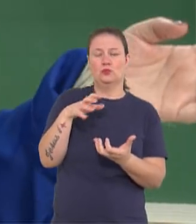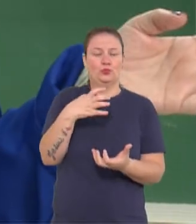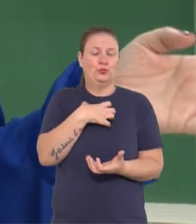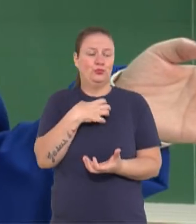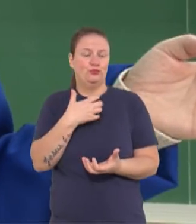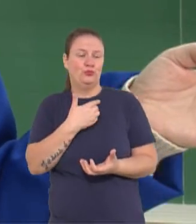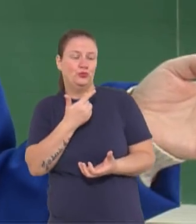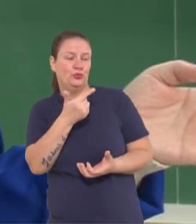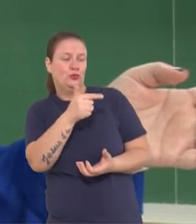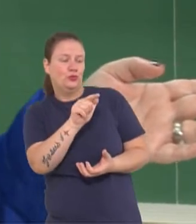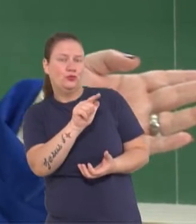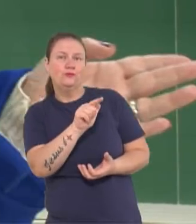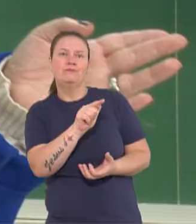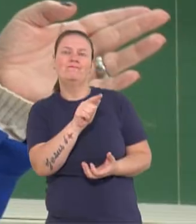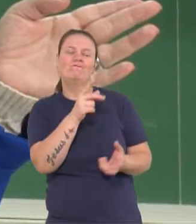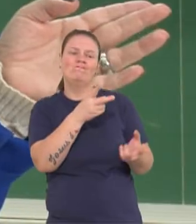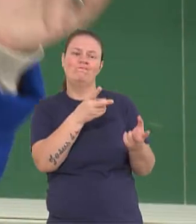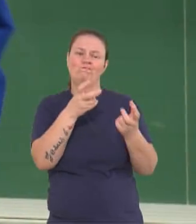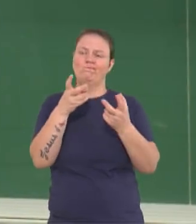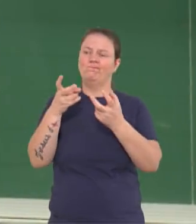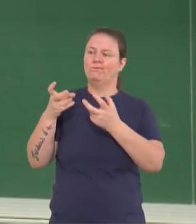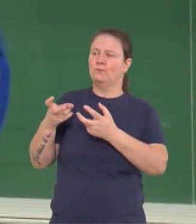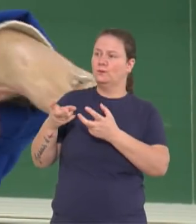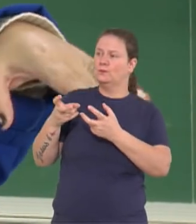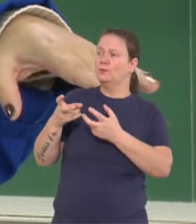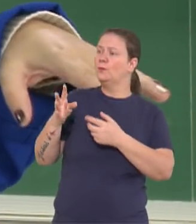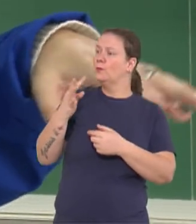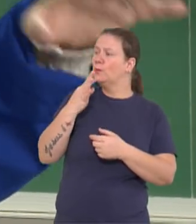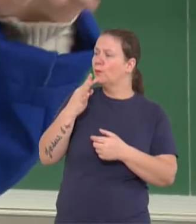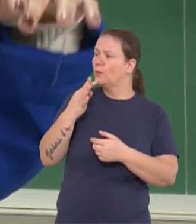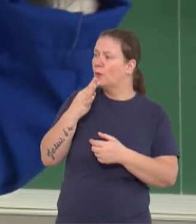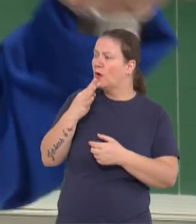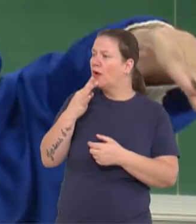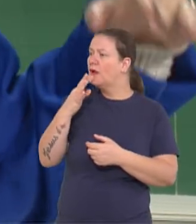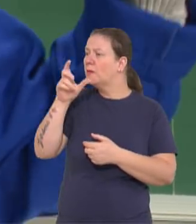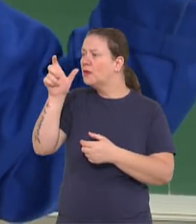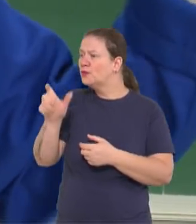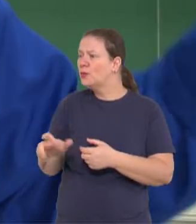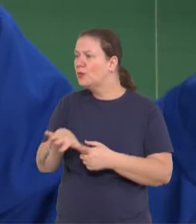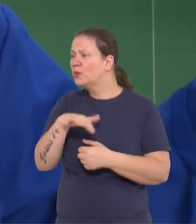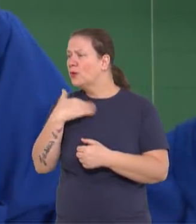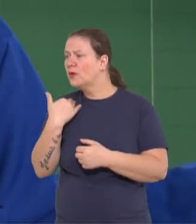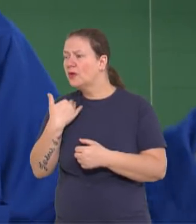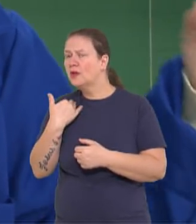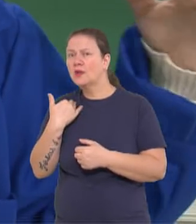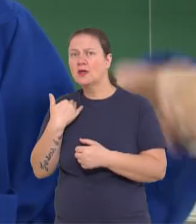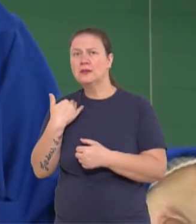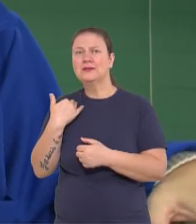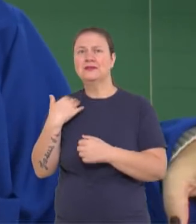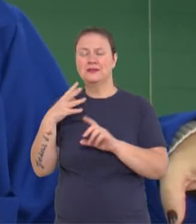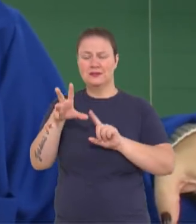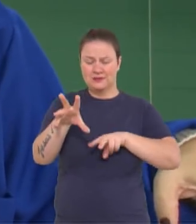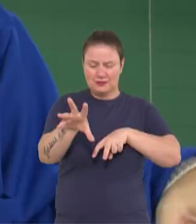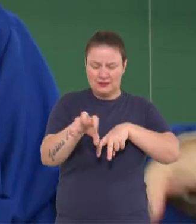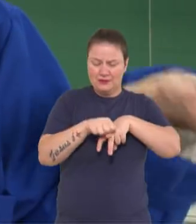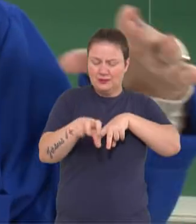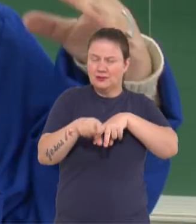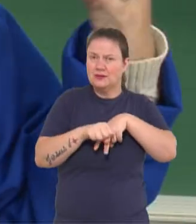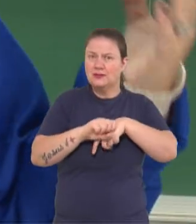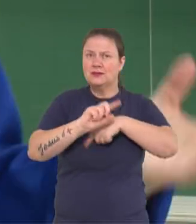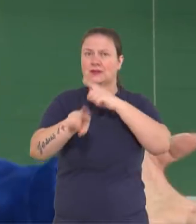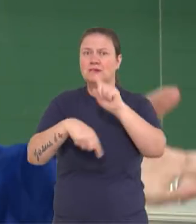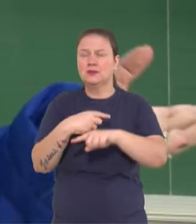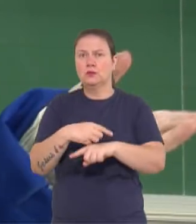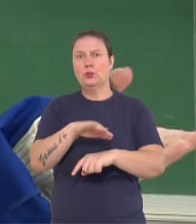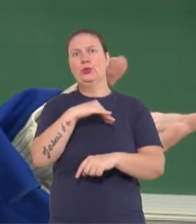outra, estão vendo pessoas conhecidas aí morrerem em função da Covid-19 nesse momento, né? Então,